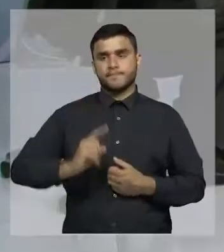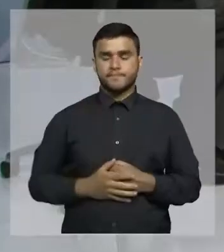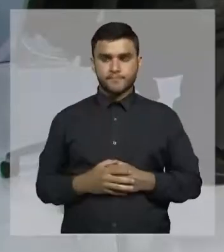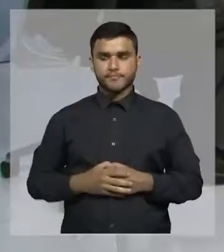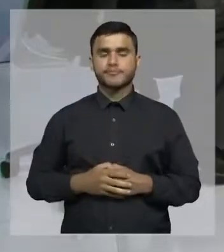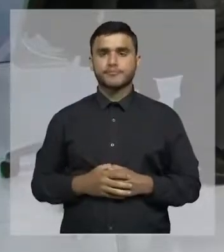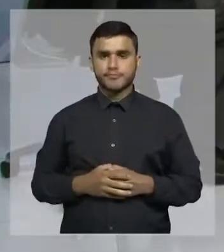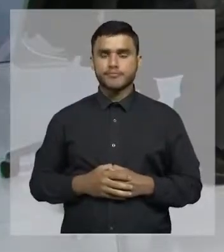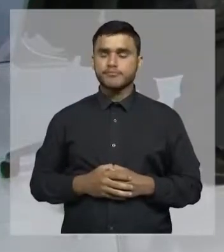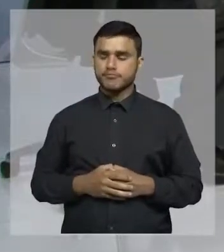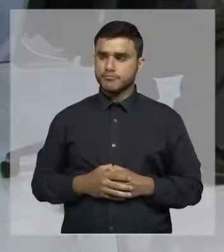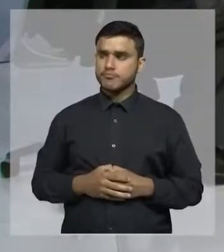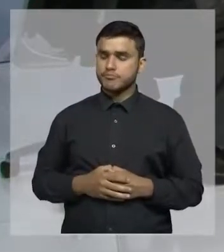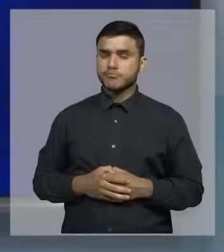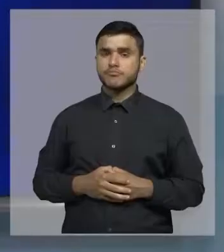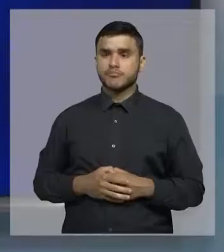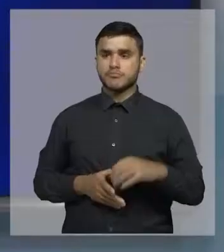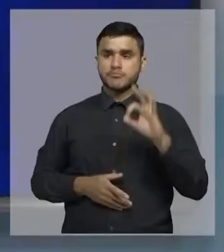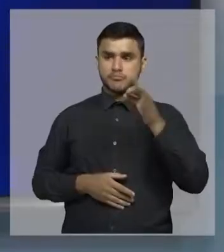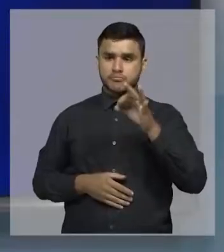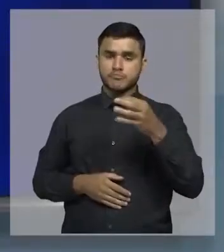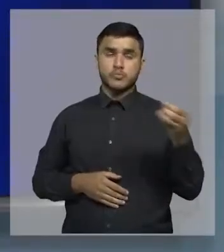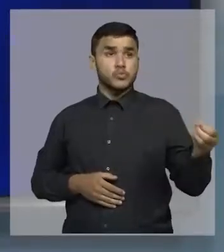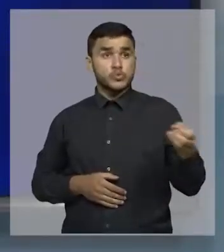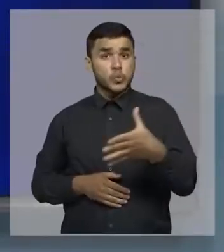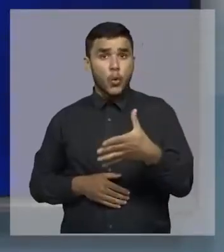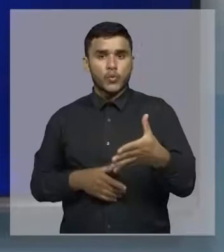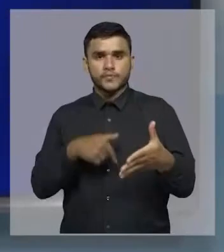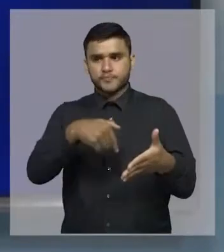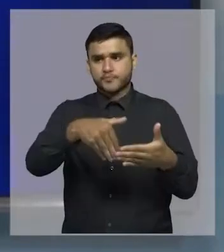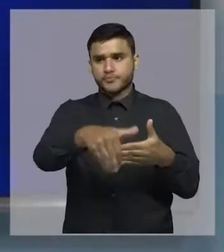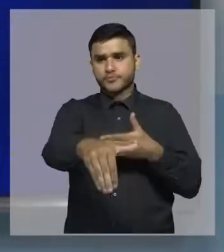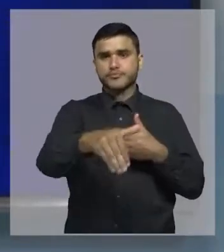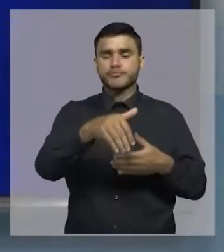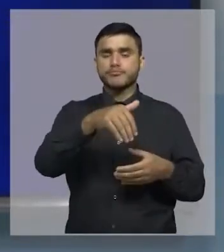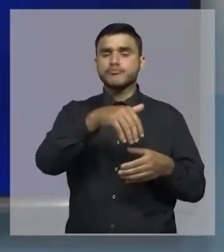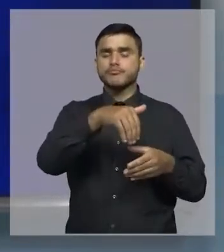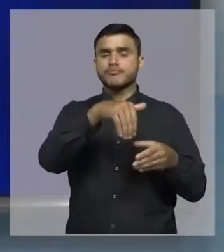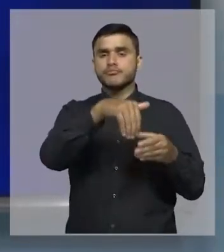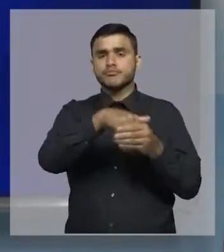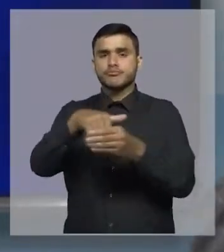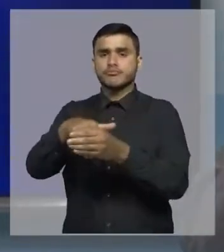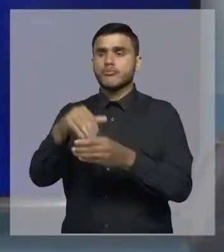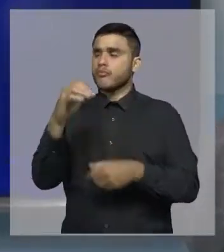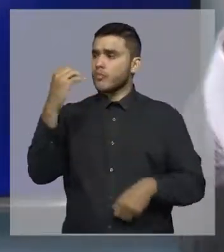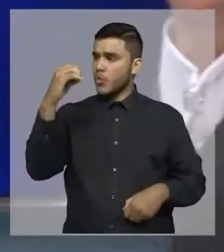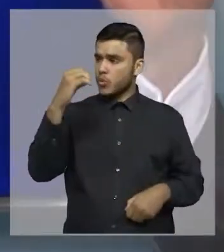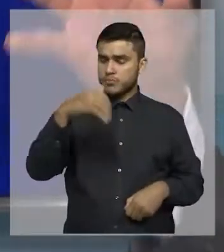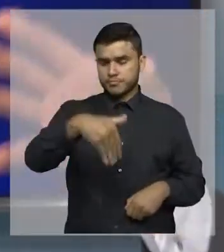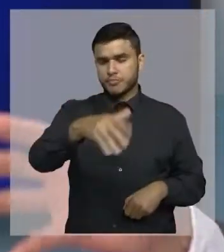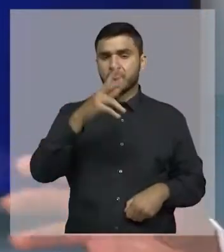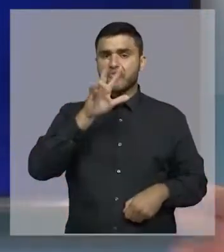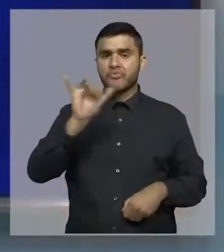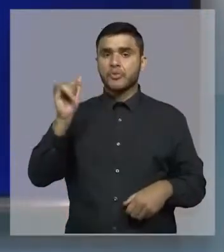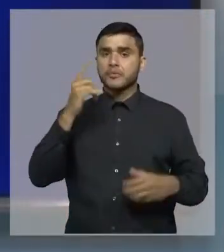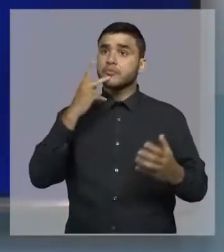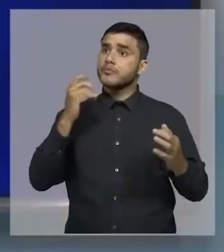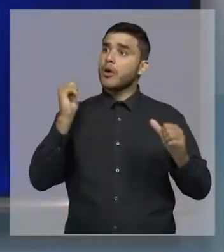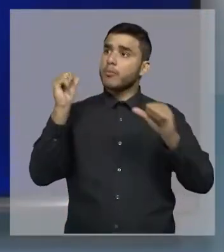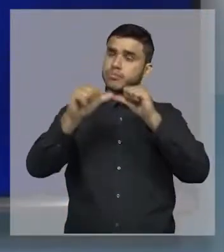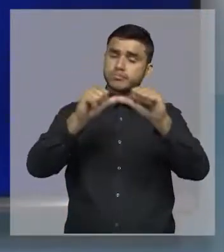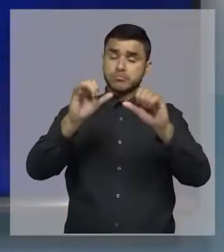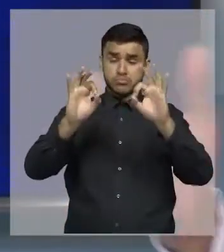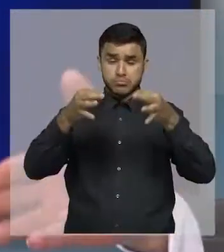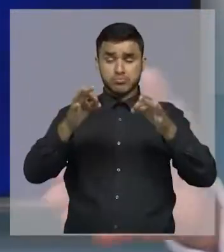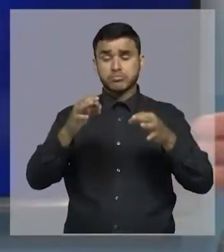A renovação será histórica, talvez até um pouco menor, pela forma como está, como o marco regulatório das suas eleições